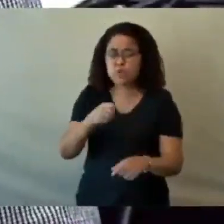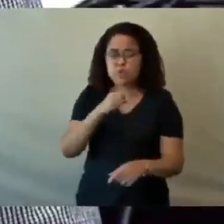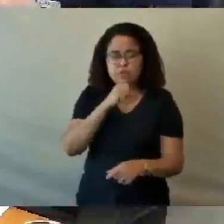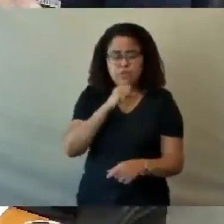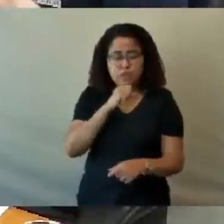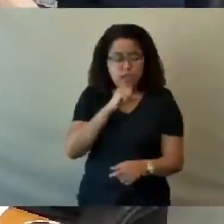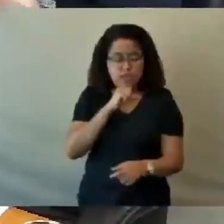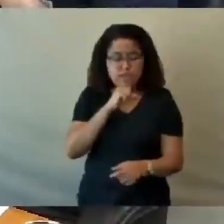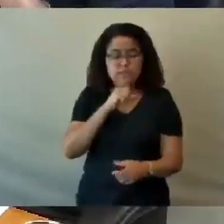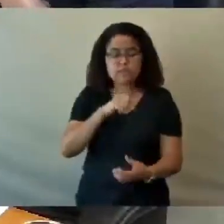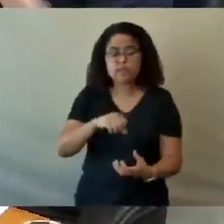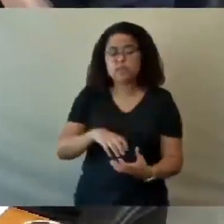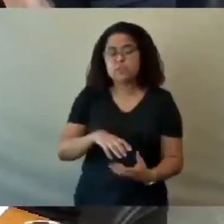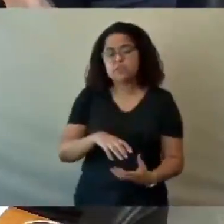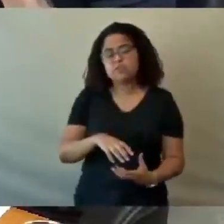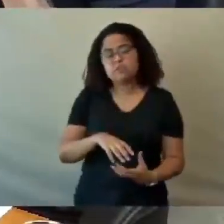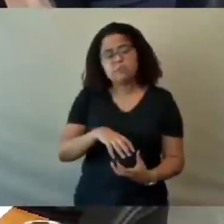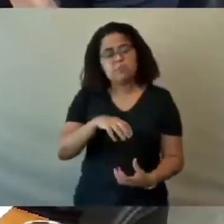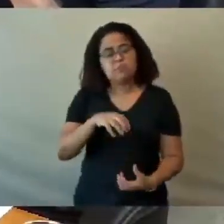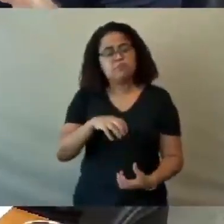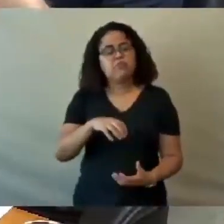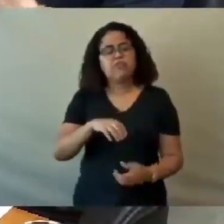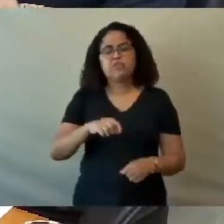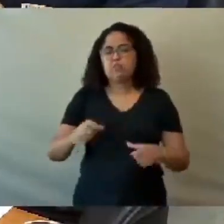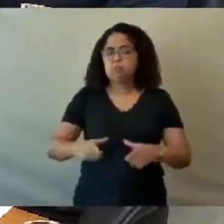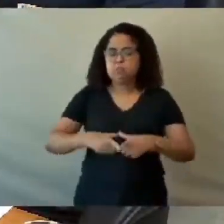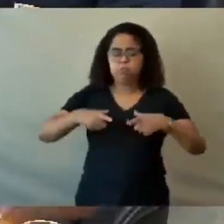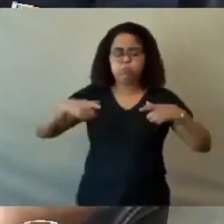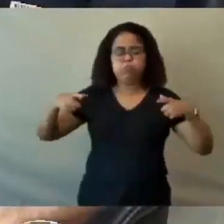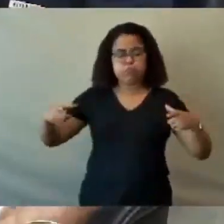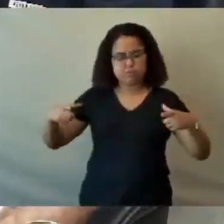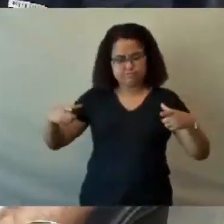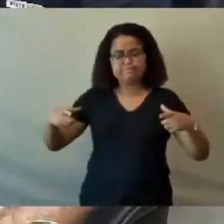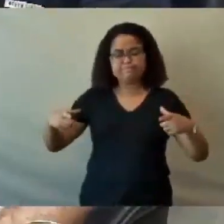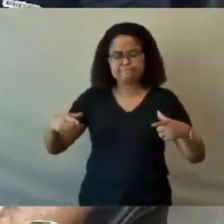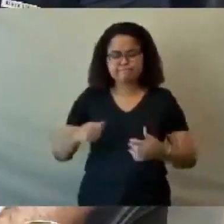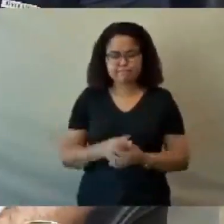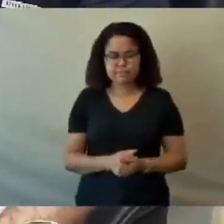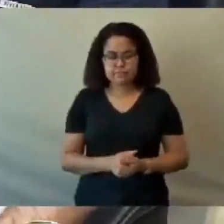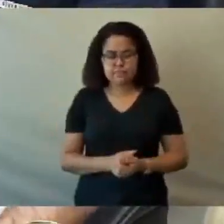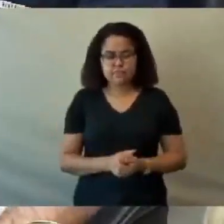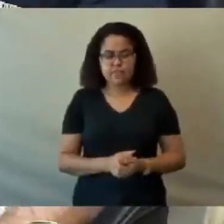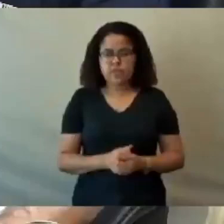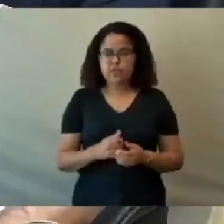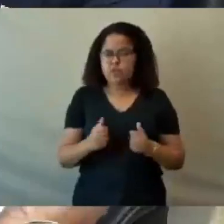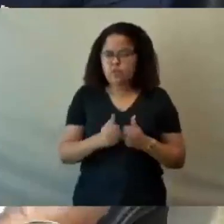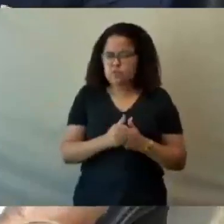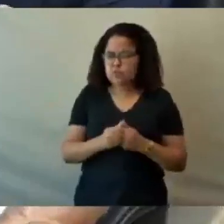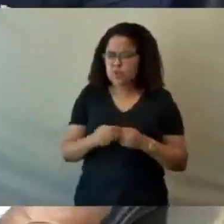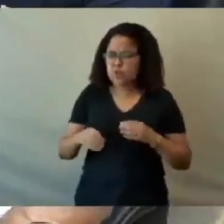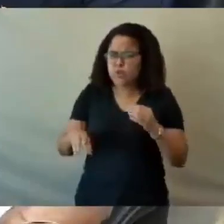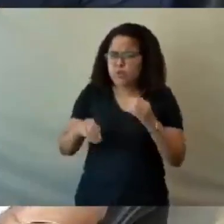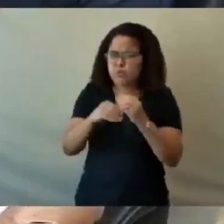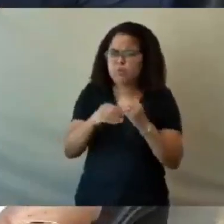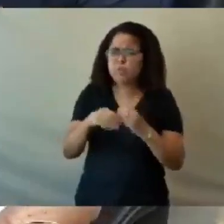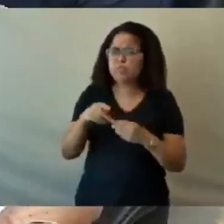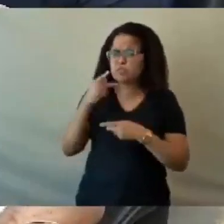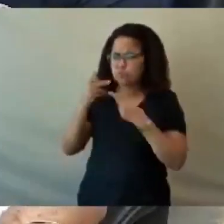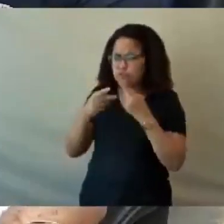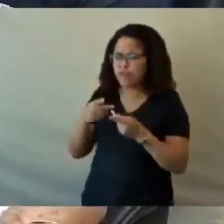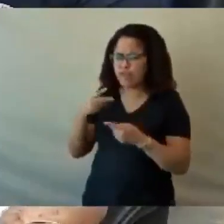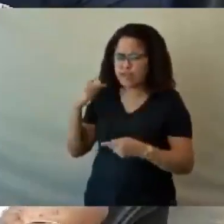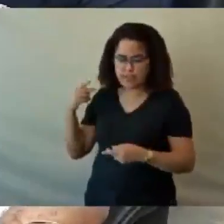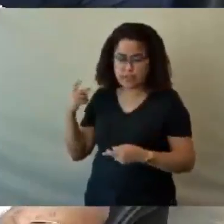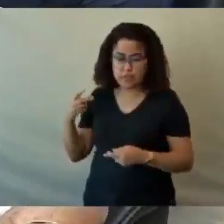Era só isso. muito obrigado pela... Eu vou pegar uma carona na sua fala, vereador. A gente vê, por exemplo, na educação,